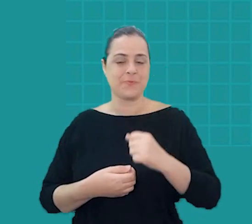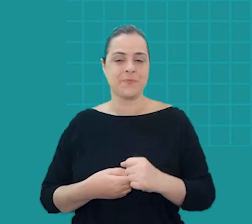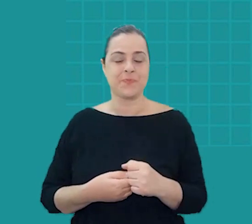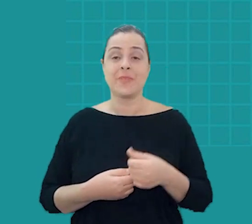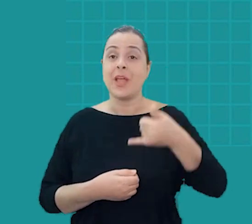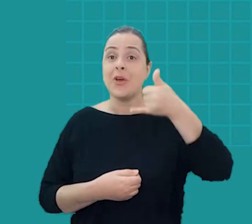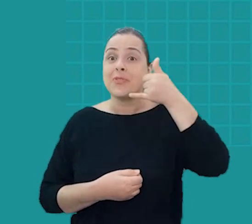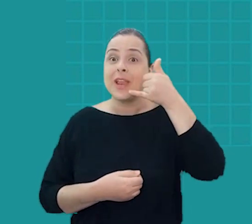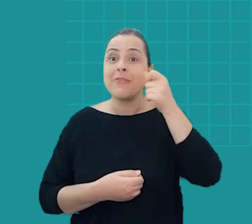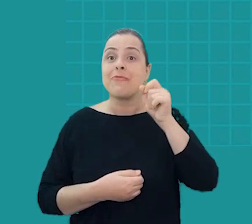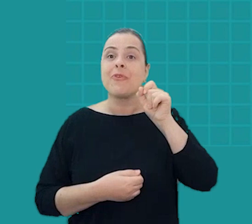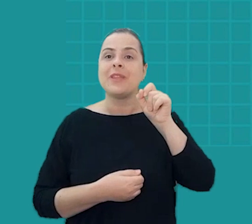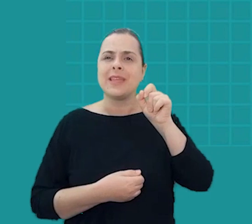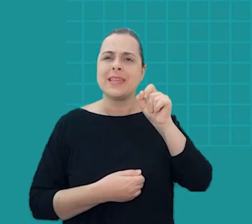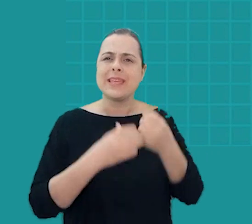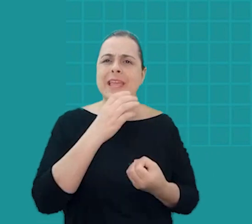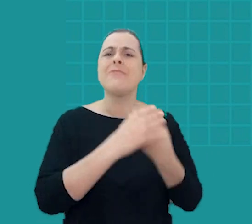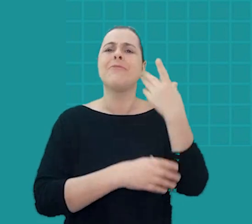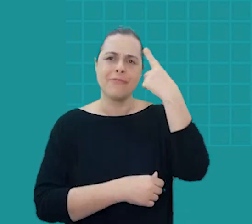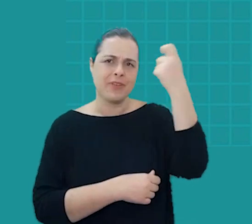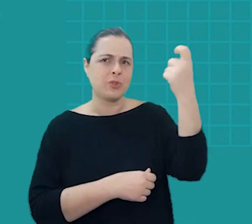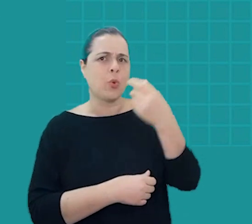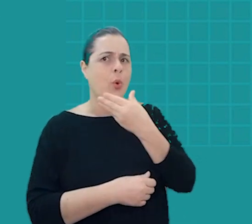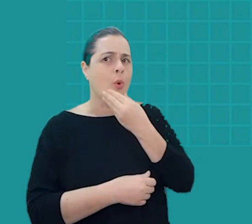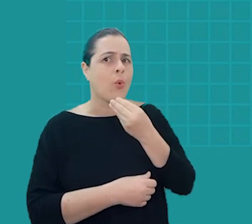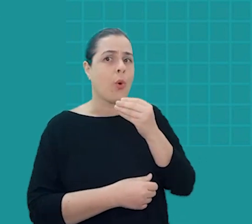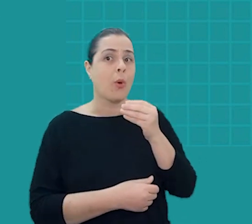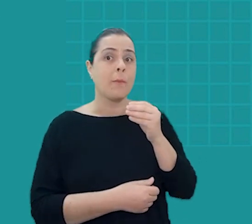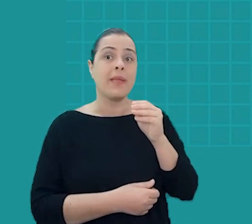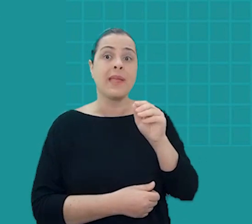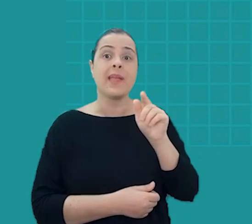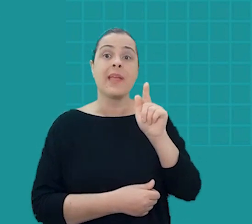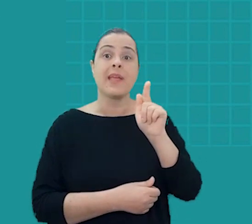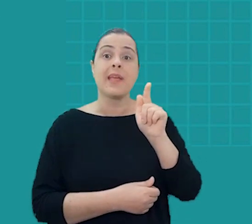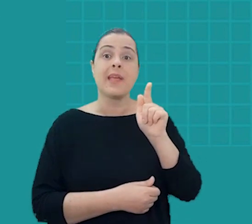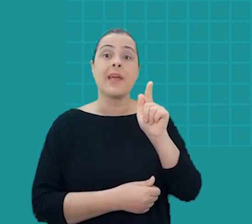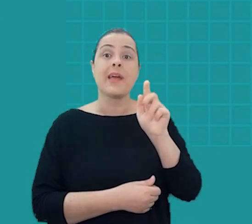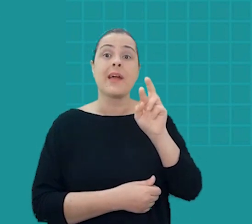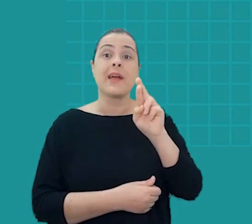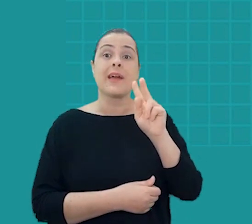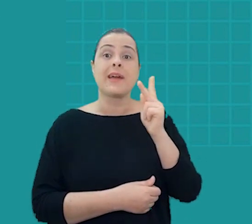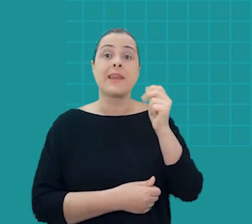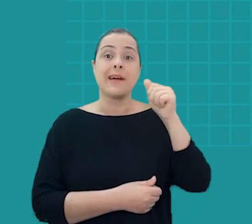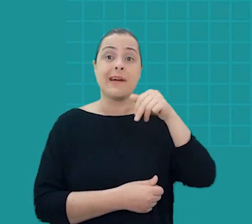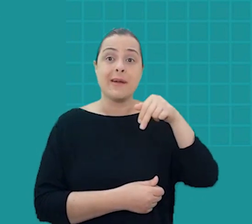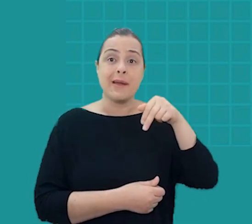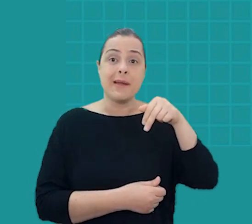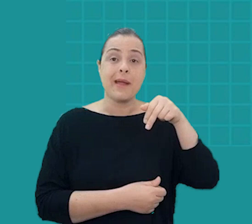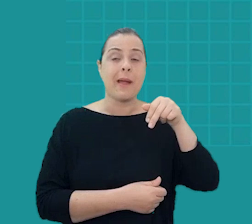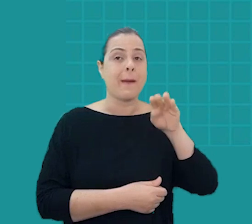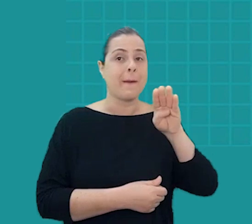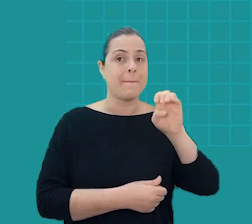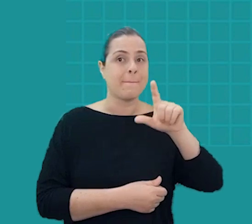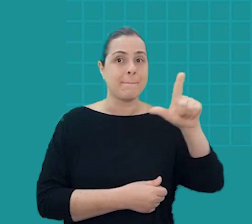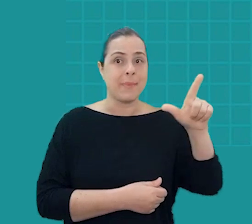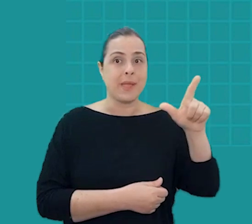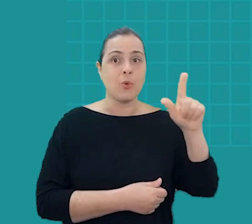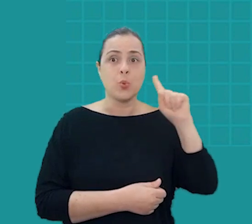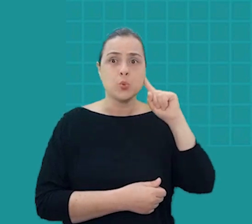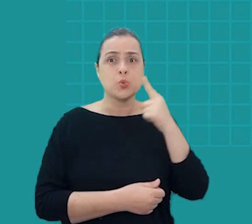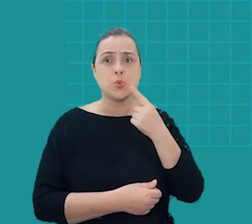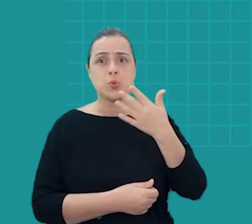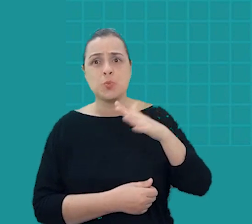deficiência, que está no nosso dia a dia. Vocês que devem estar assistindo pelo computador, deem uma olhada no